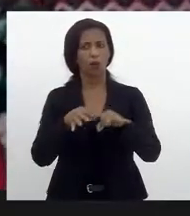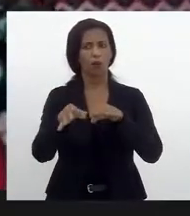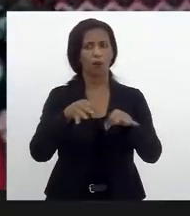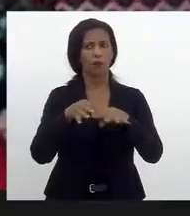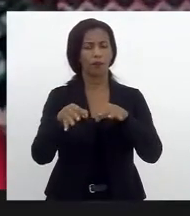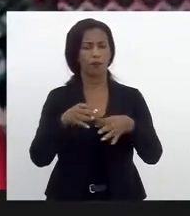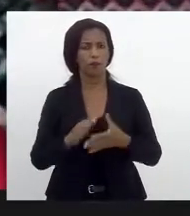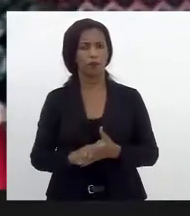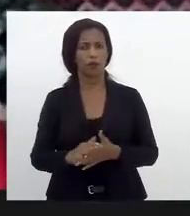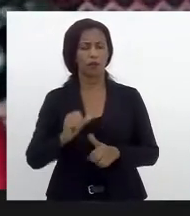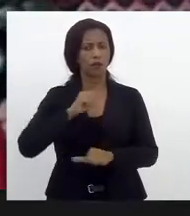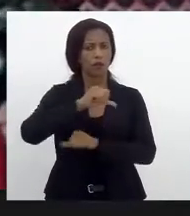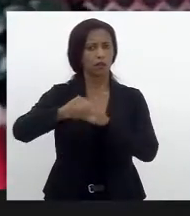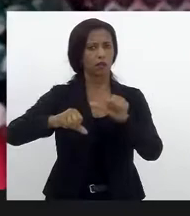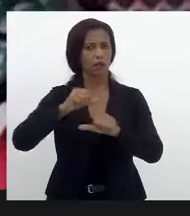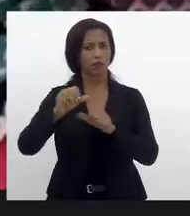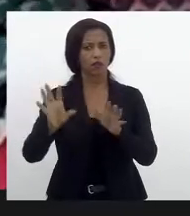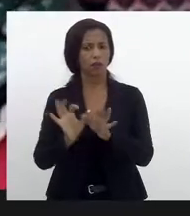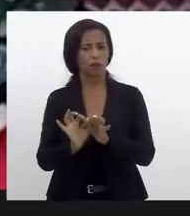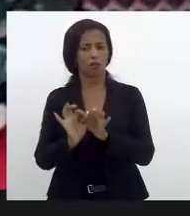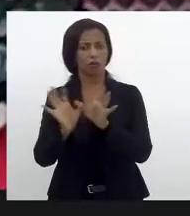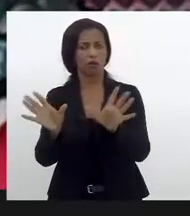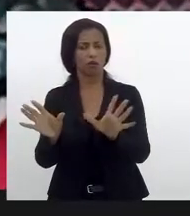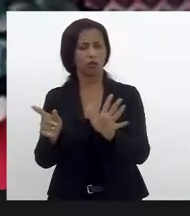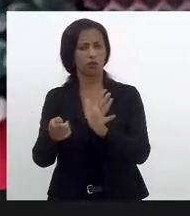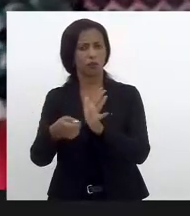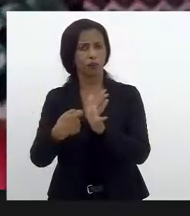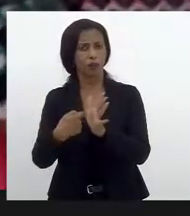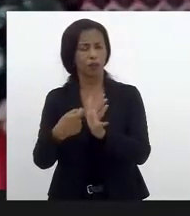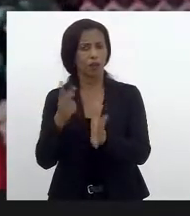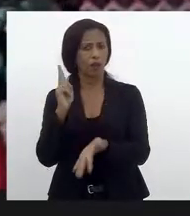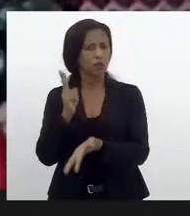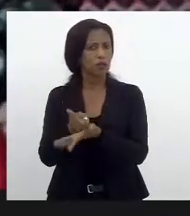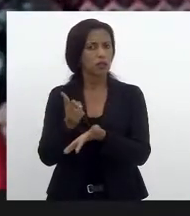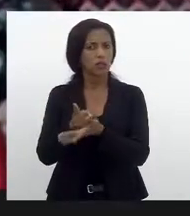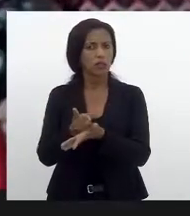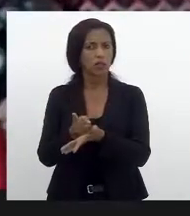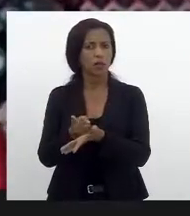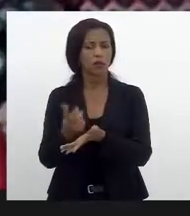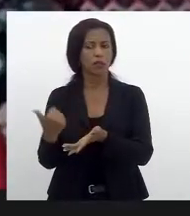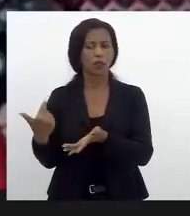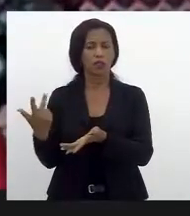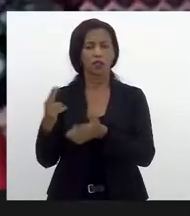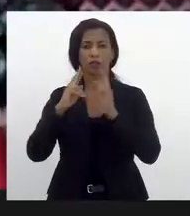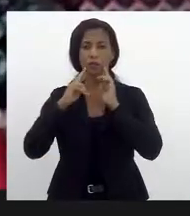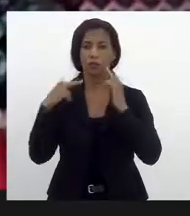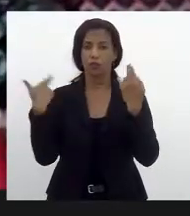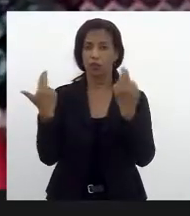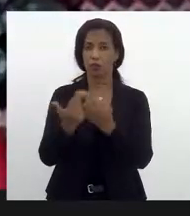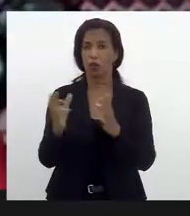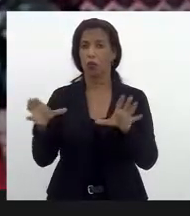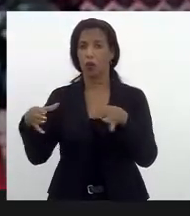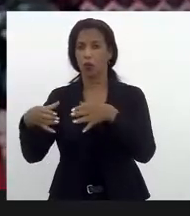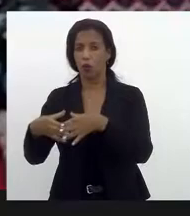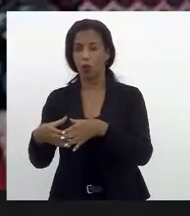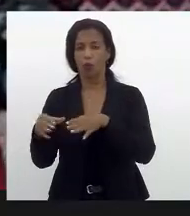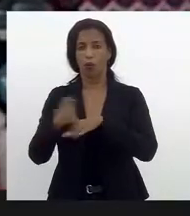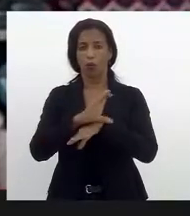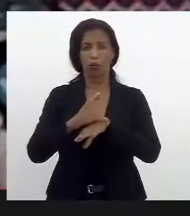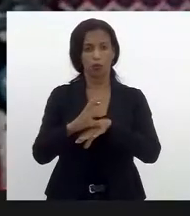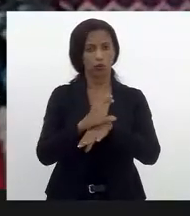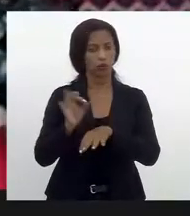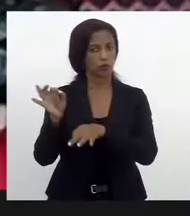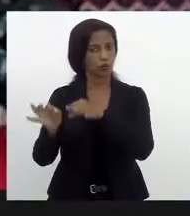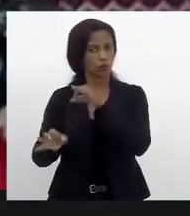projeto, tornando autorizativo. Nós, sempre que estamos nas reuniões da Comissão de Constituição e